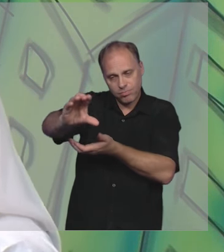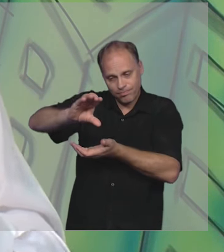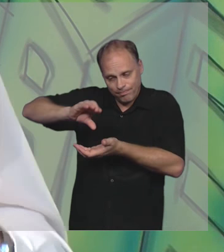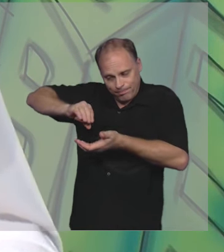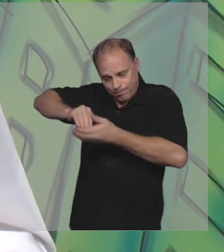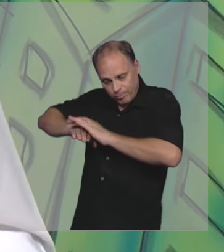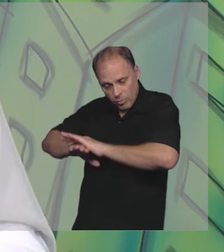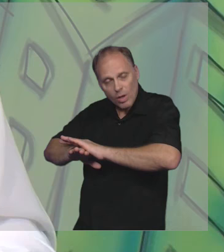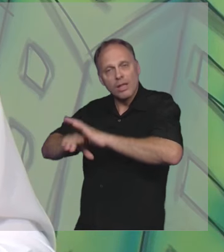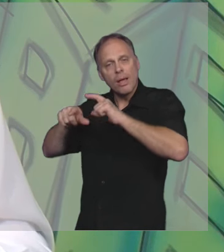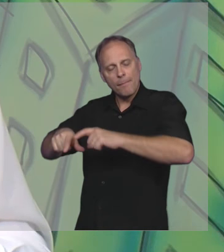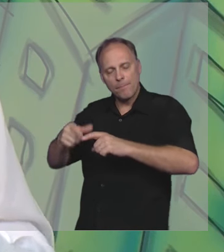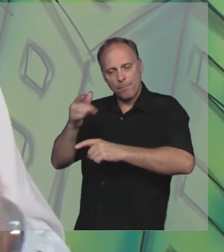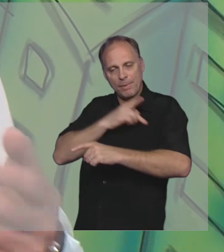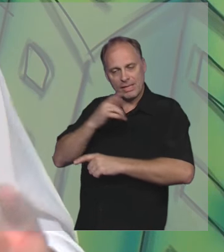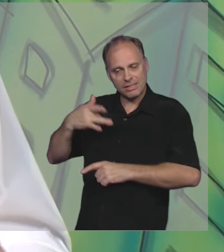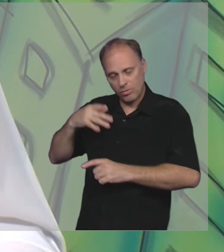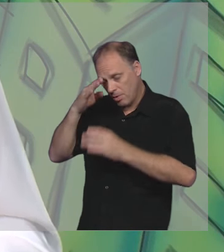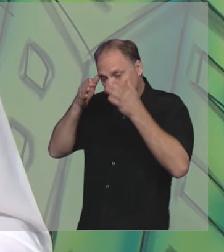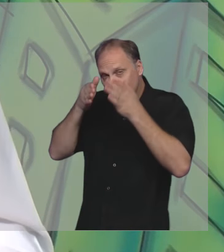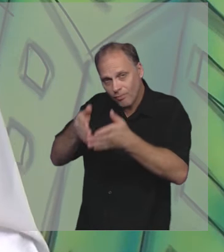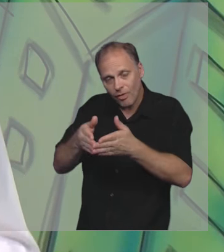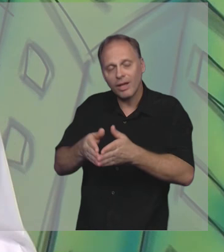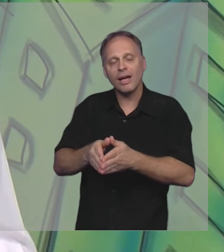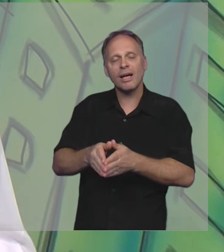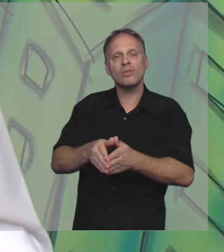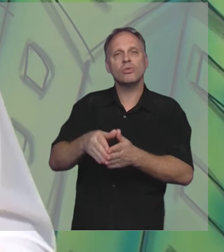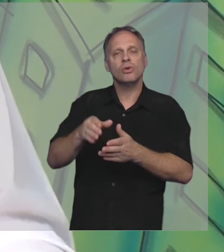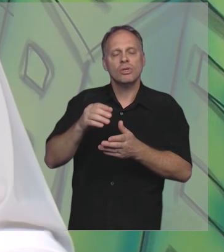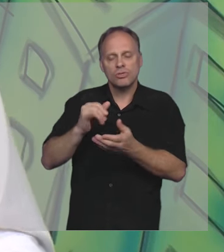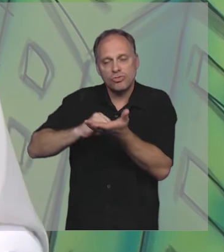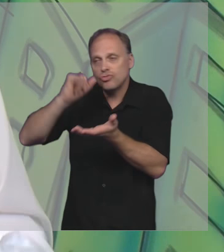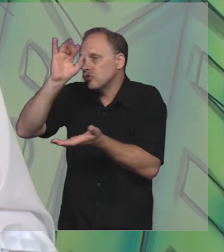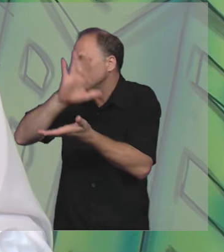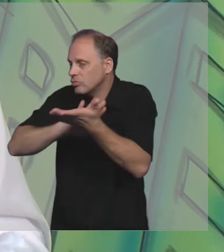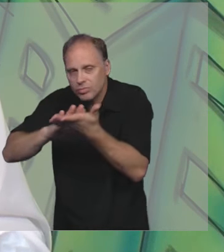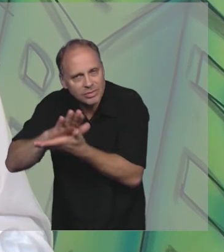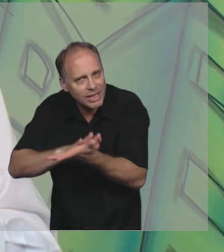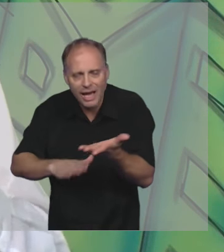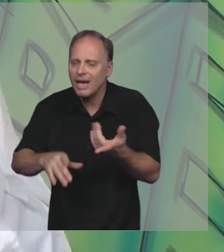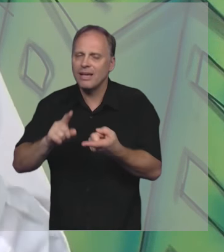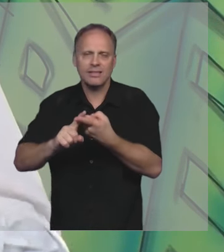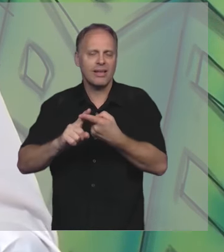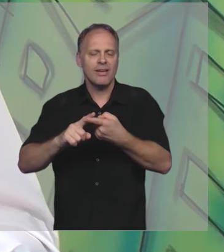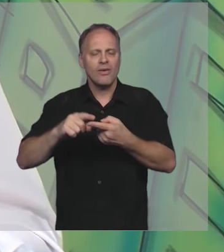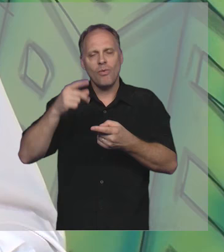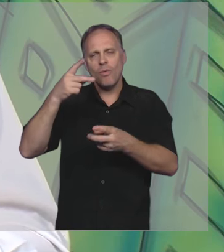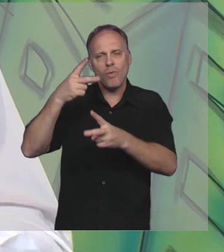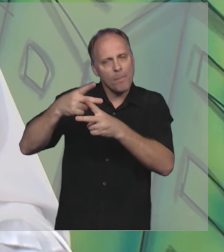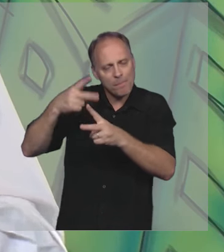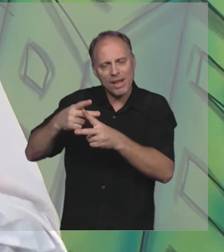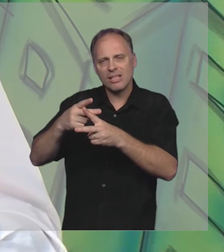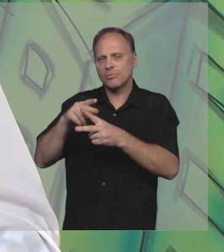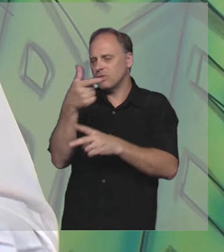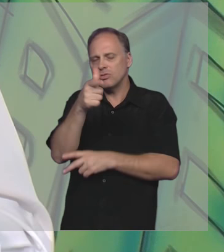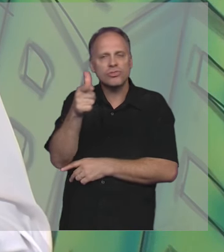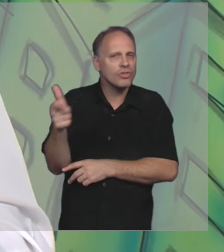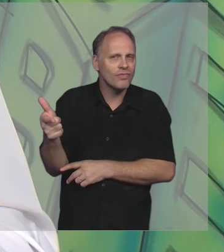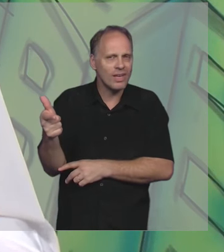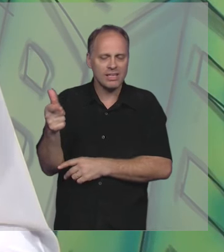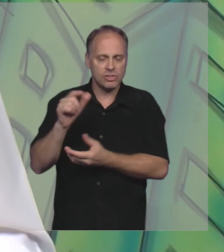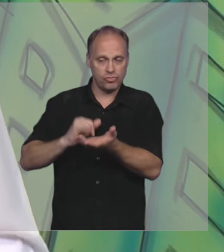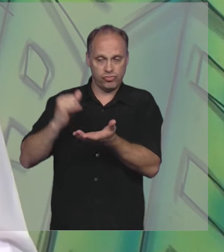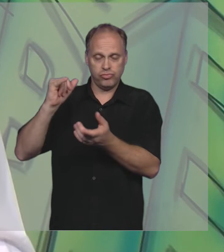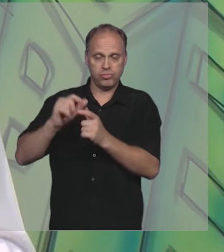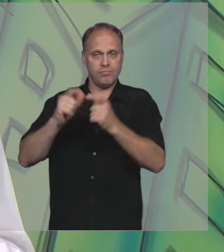para investir em termos de gestão sem juros, um sistema de financiamento que não tivesse